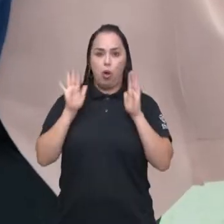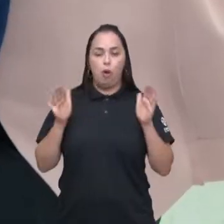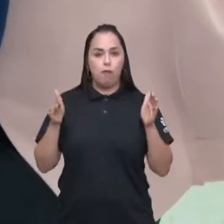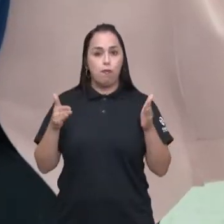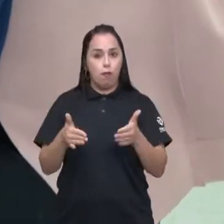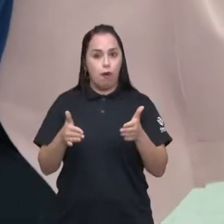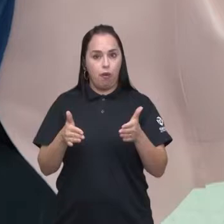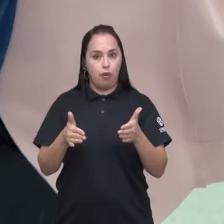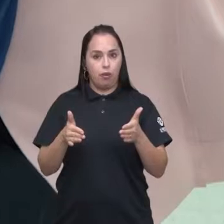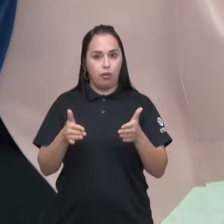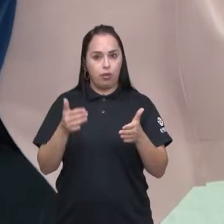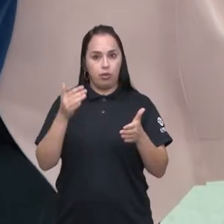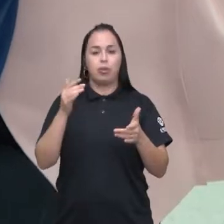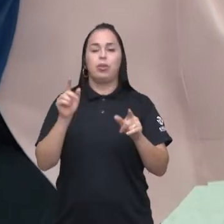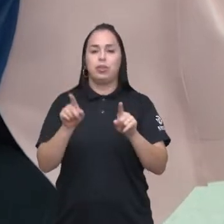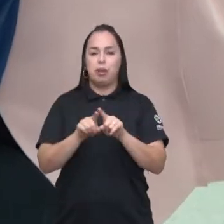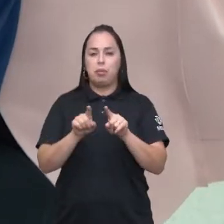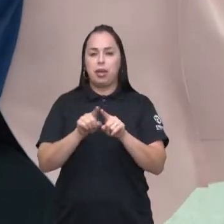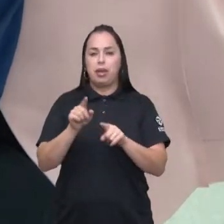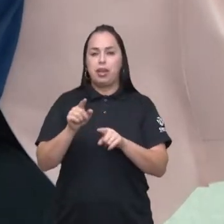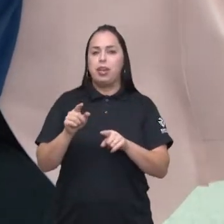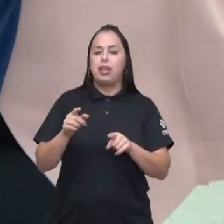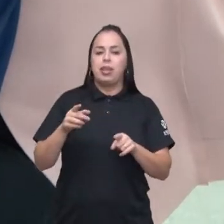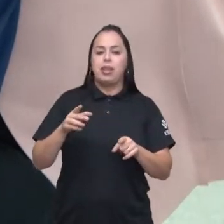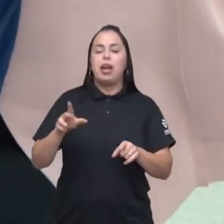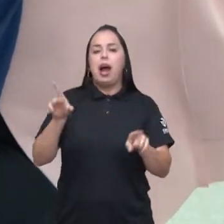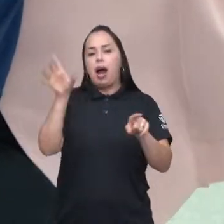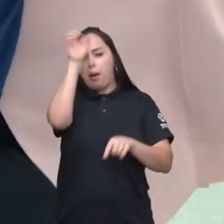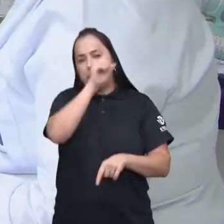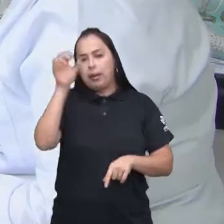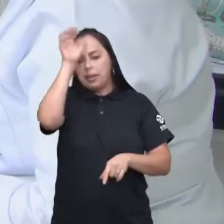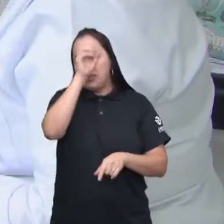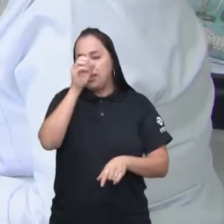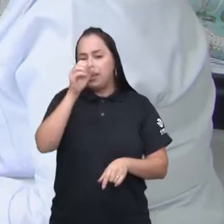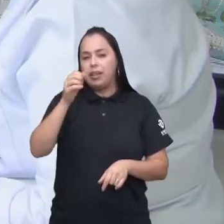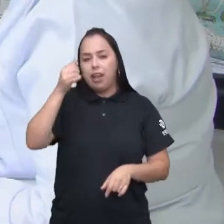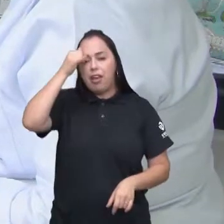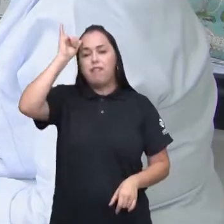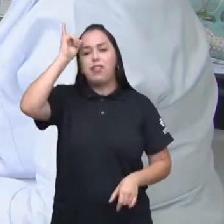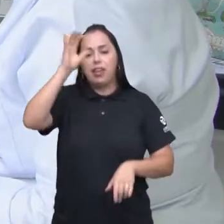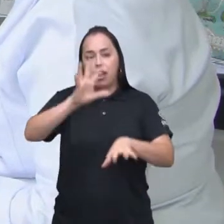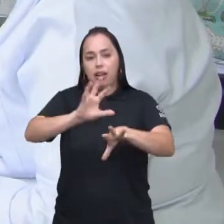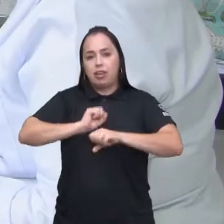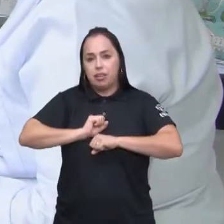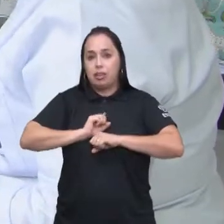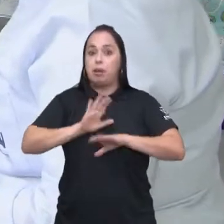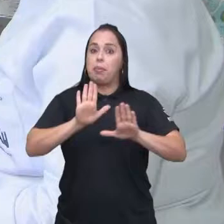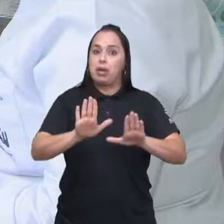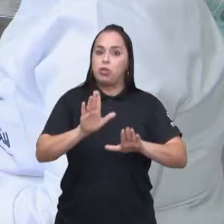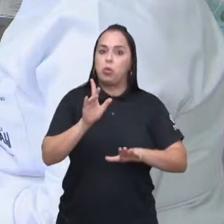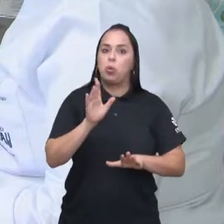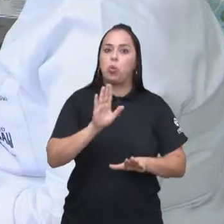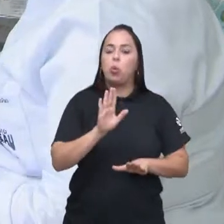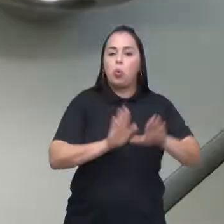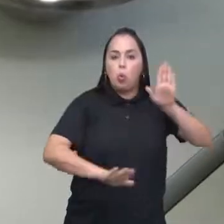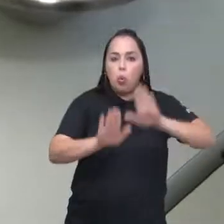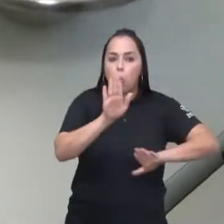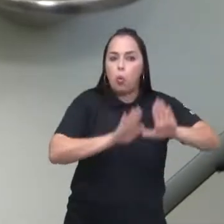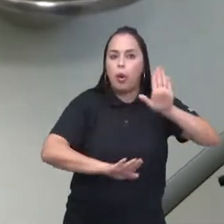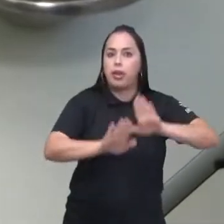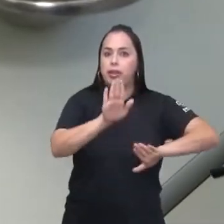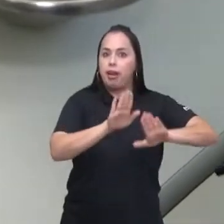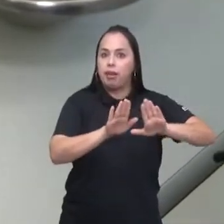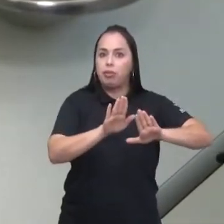ainda mantendo o foco na informação como ferramenta de prevenção e fica o alerta cuidado com as fake News